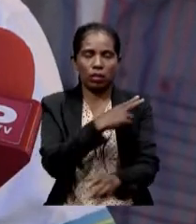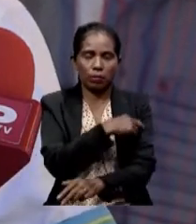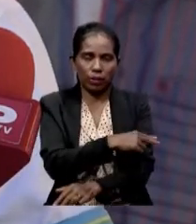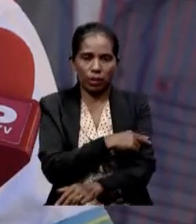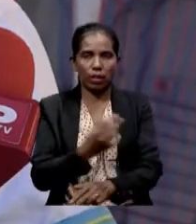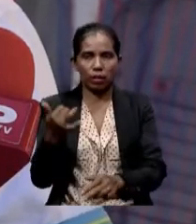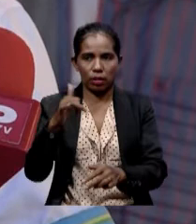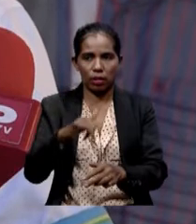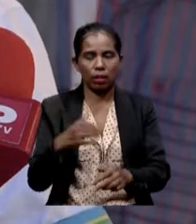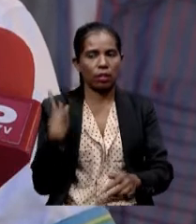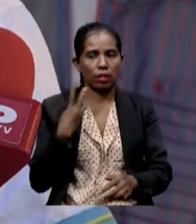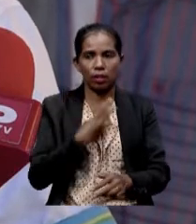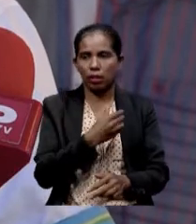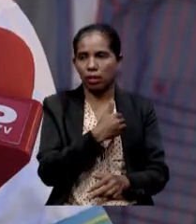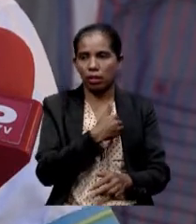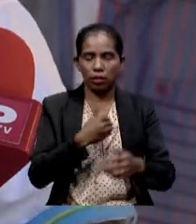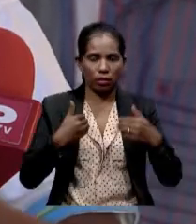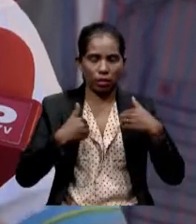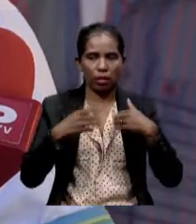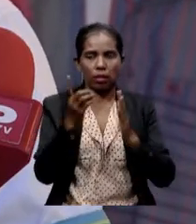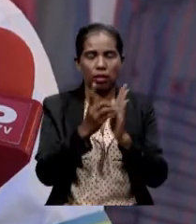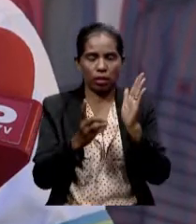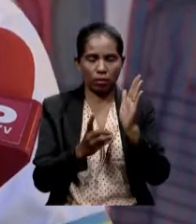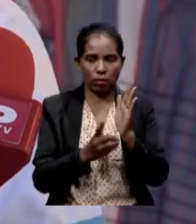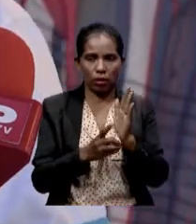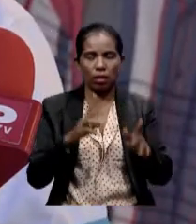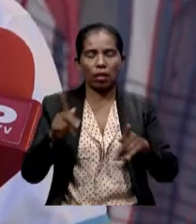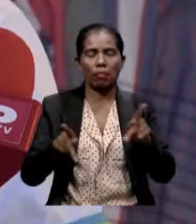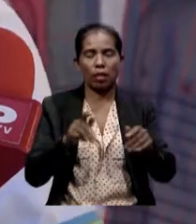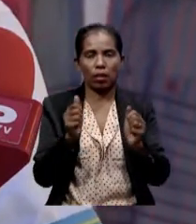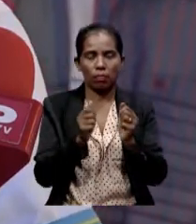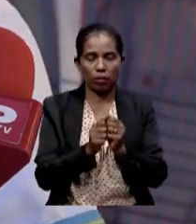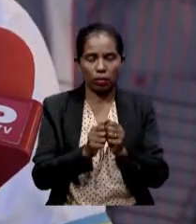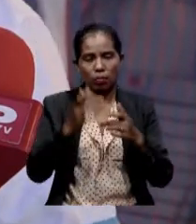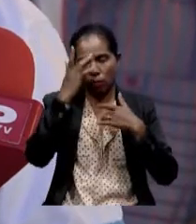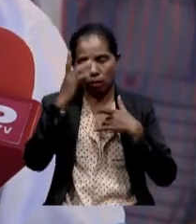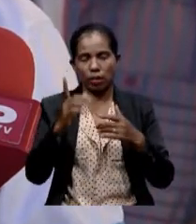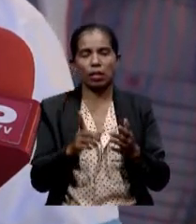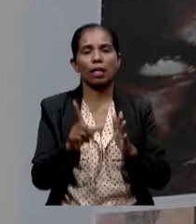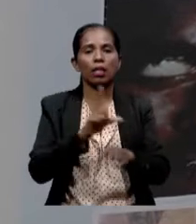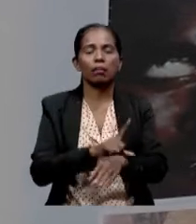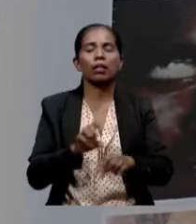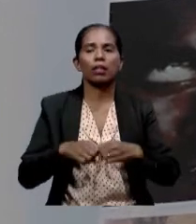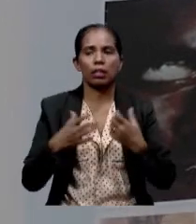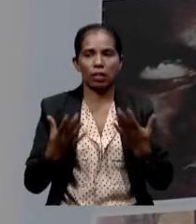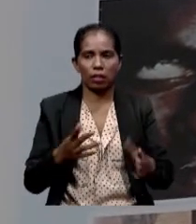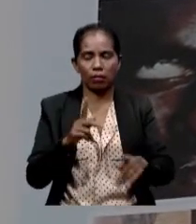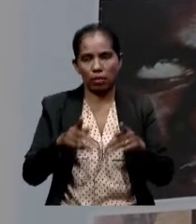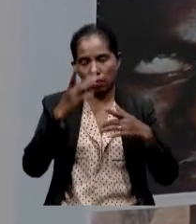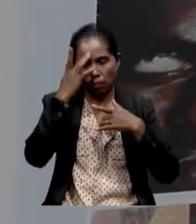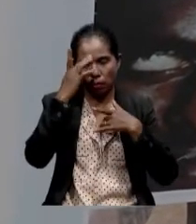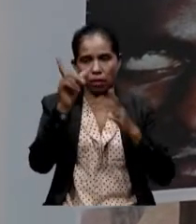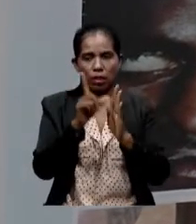horne ite sida ok iha dadus ne be mak adekuadu kata ke emoh total emoh afeta lepra ne hira. Durante ne ema ne be afetado ba